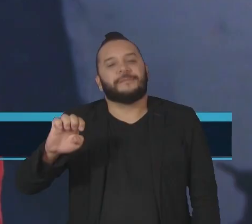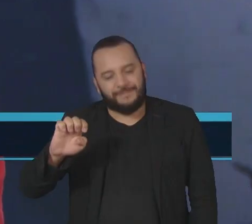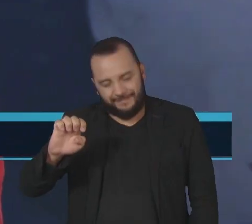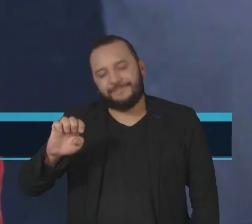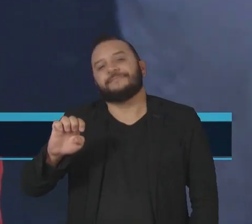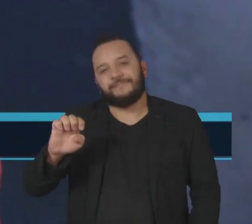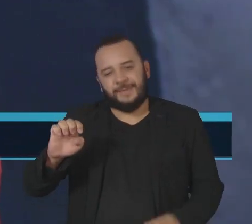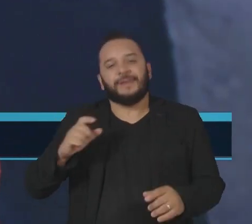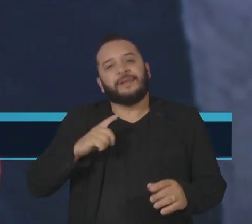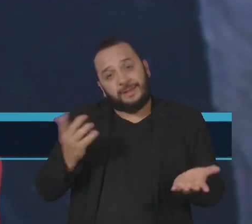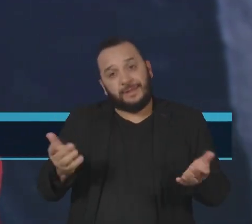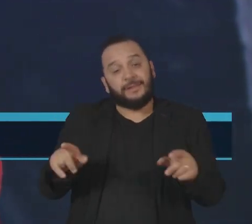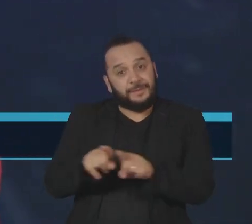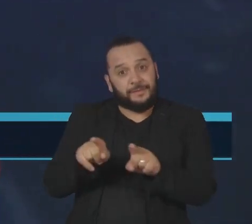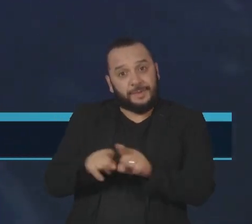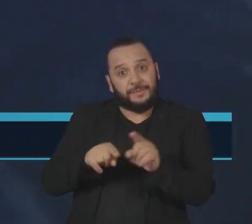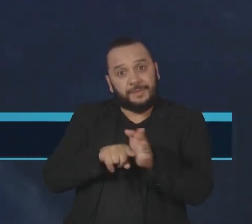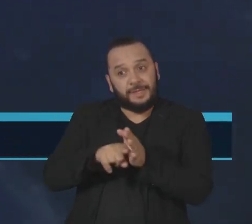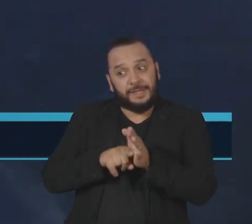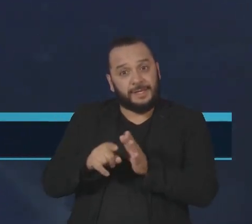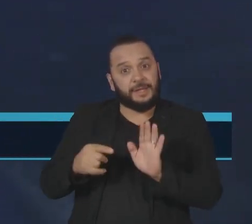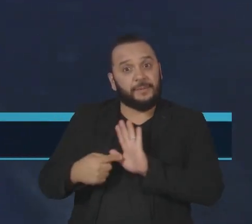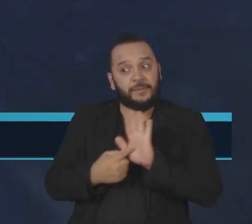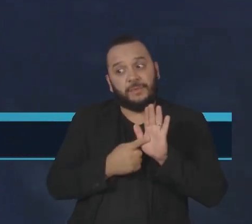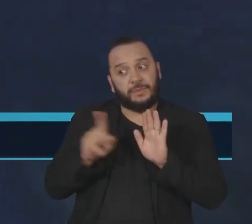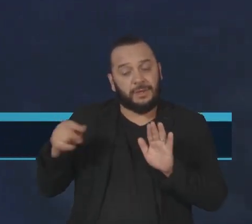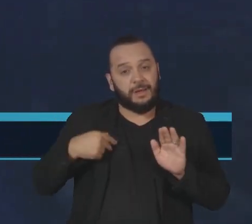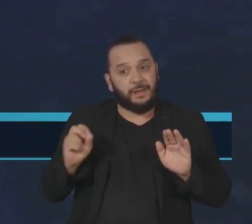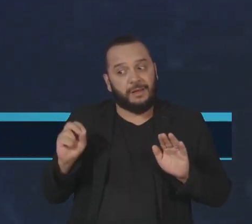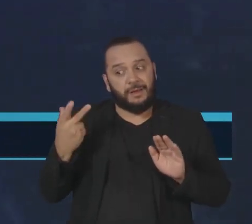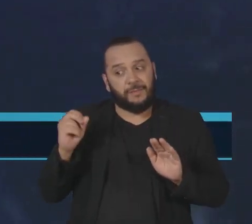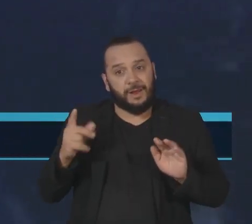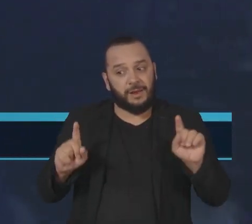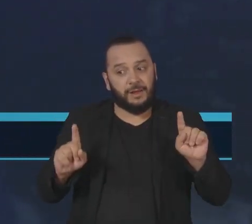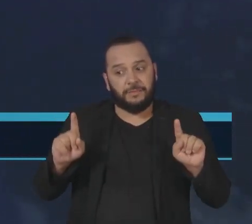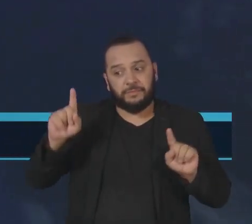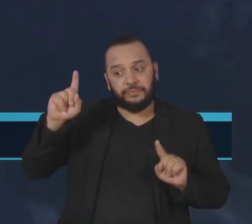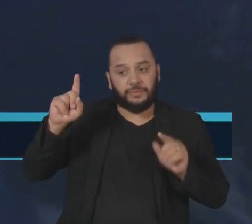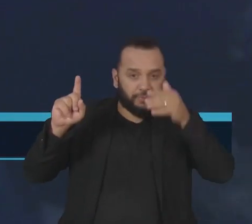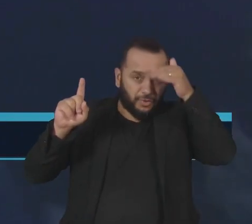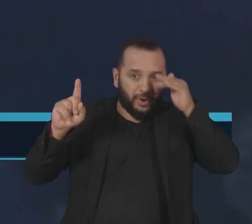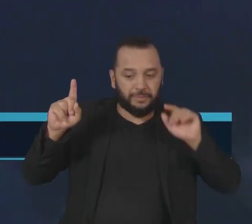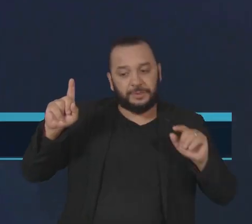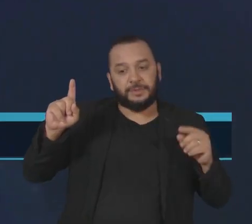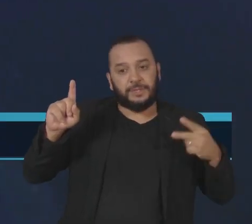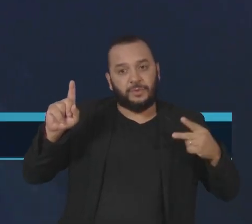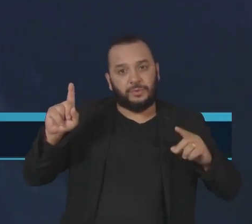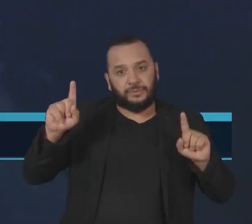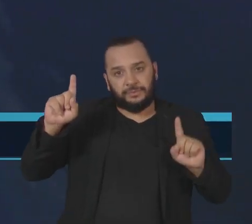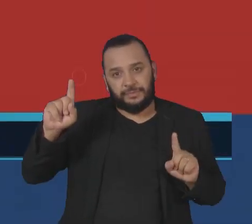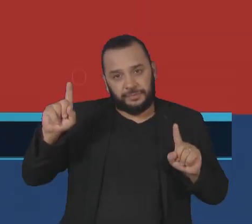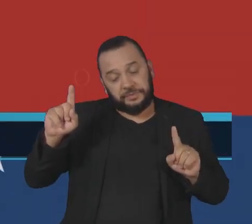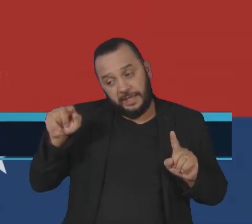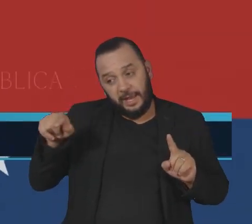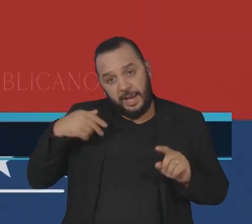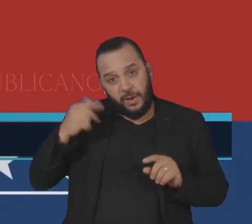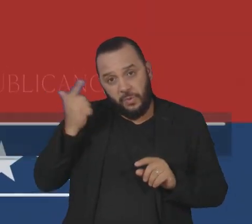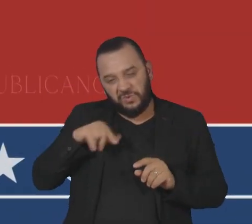mostra a candidata democrata à frente de Donald Trump na preferência dos americanos para lidar com a economia do país.